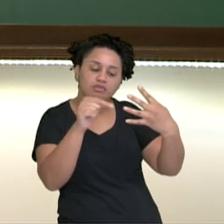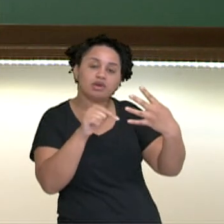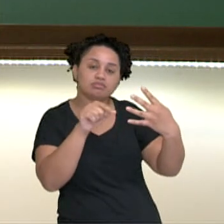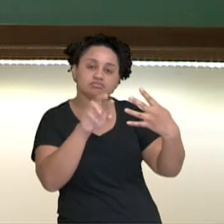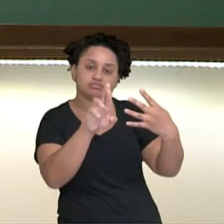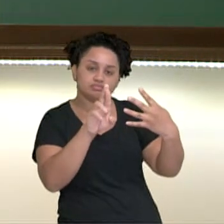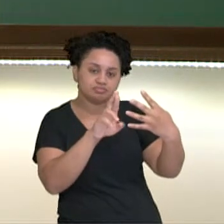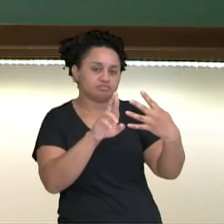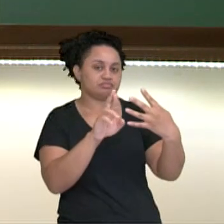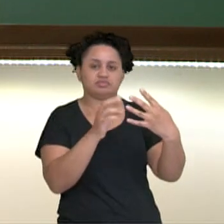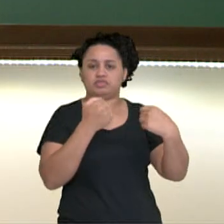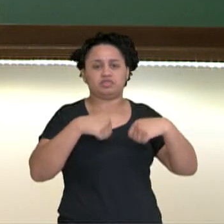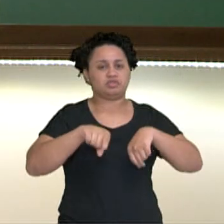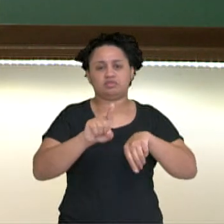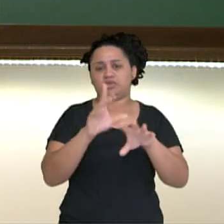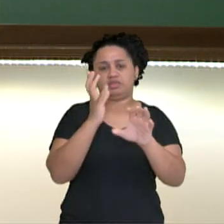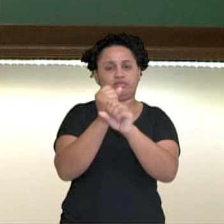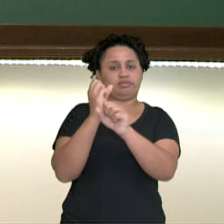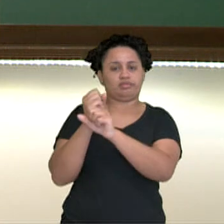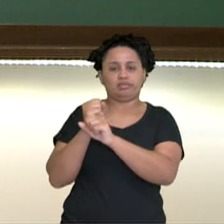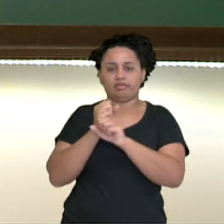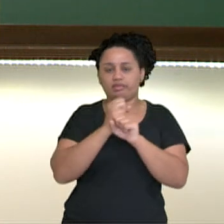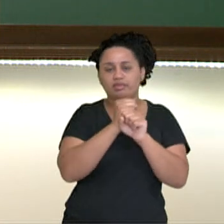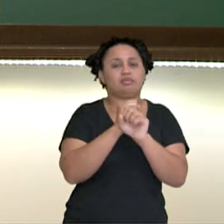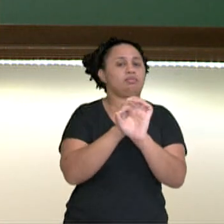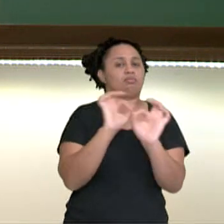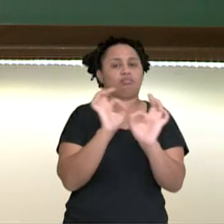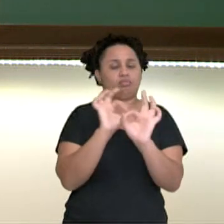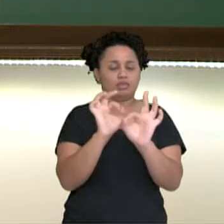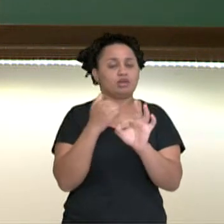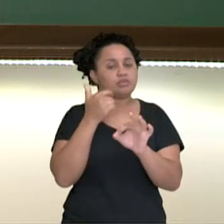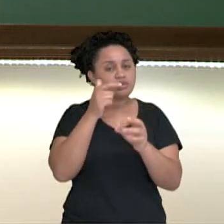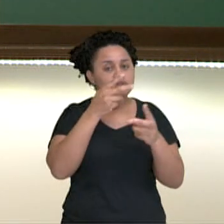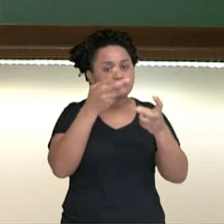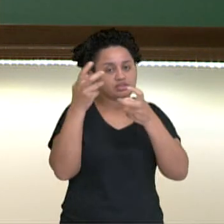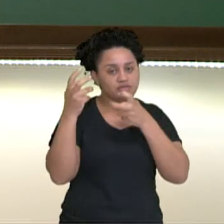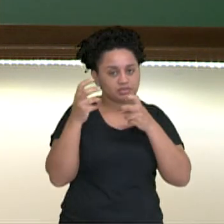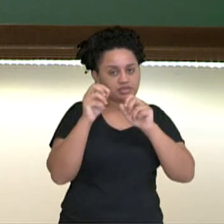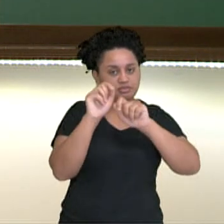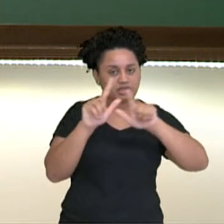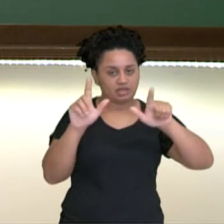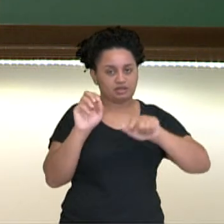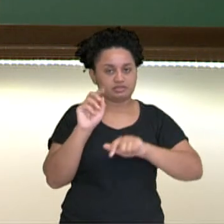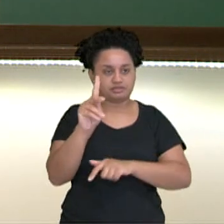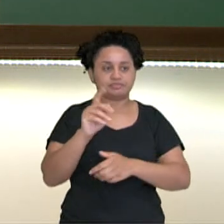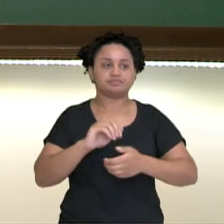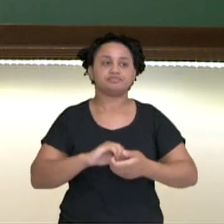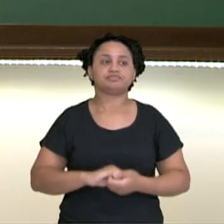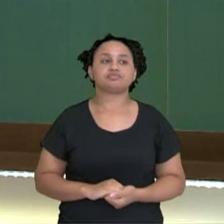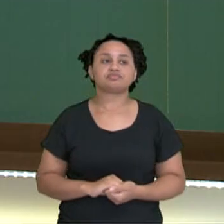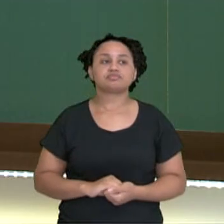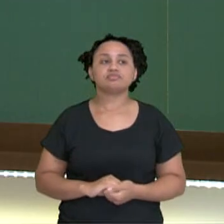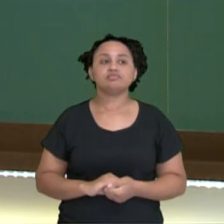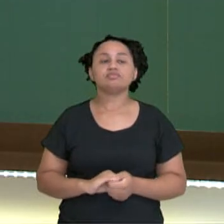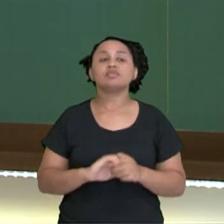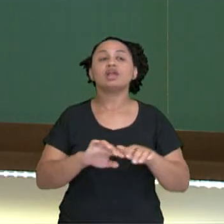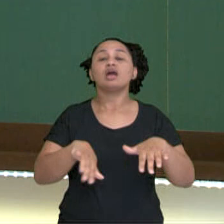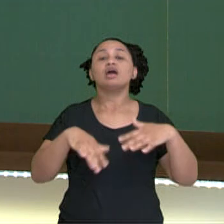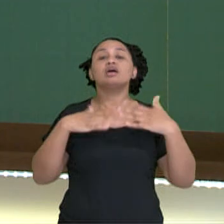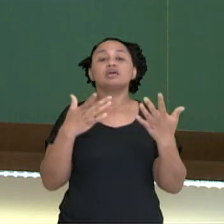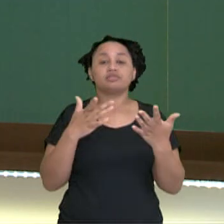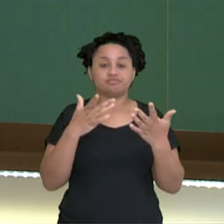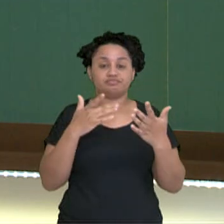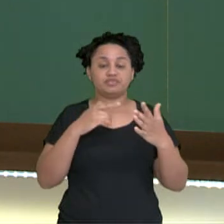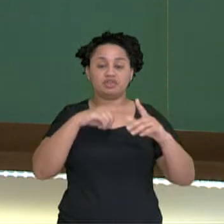ali. Não precisou de nenhuma conta absurda para você chegar nessa conclusão, tá bom? E quando o gráfico não é